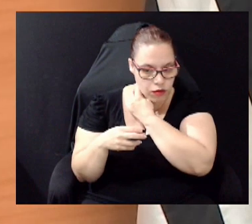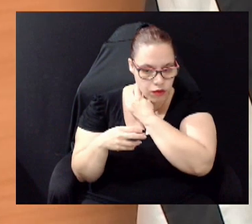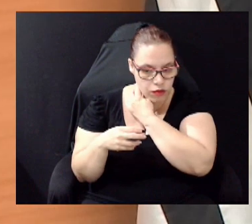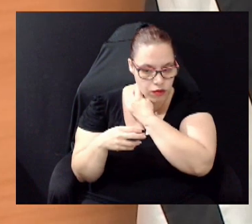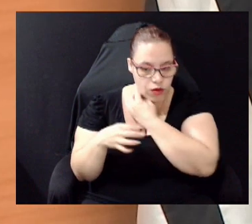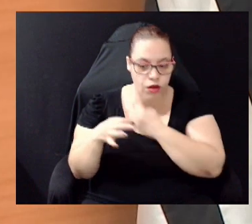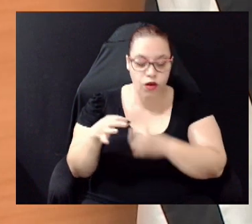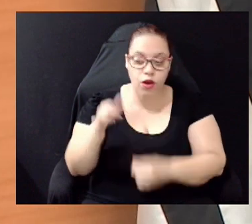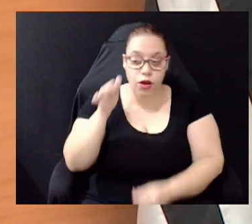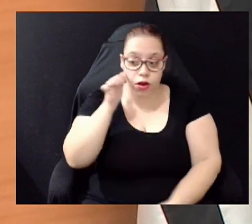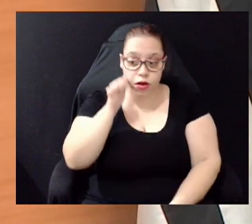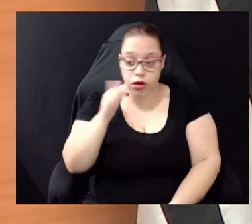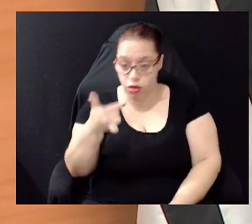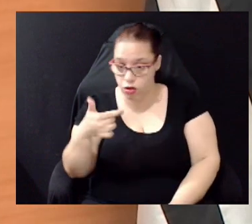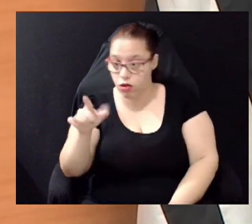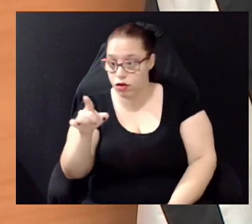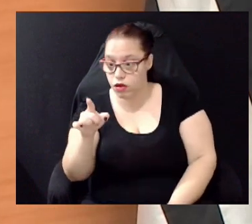vão